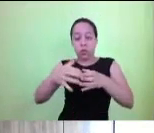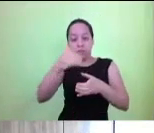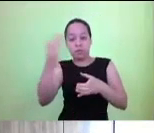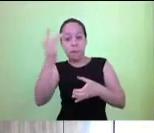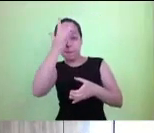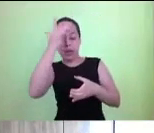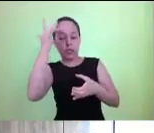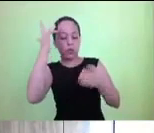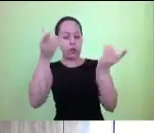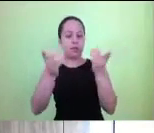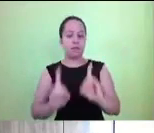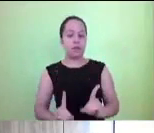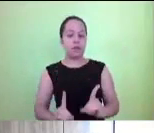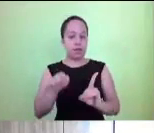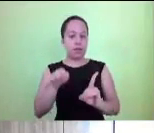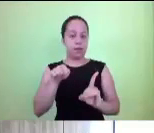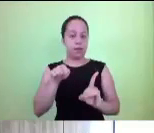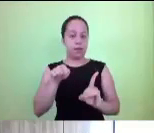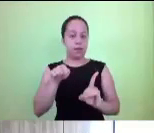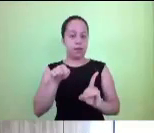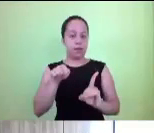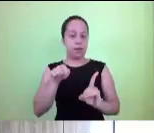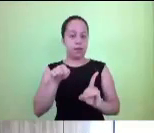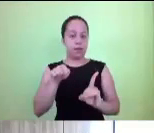com deficiência.